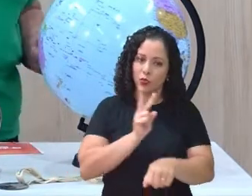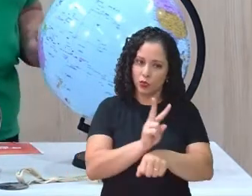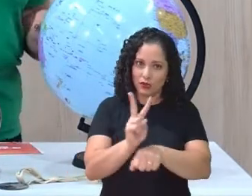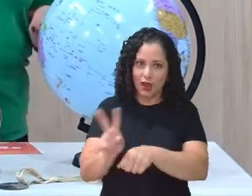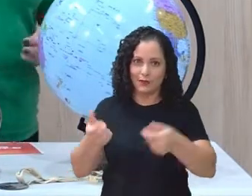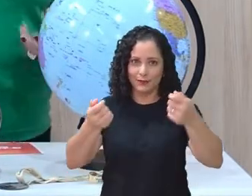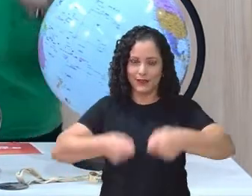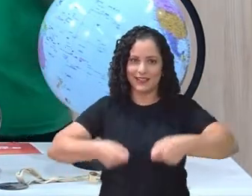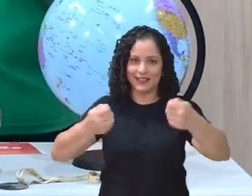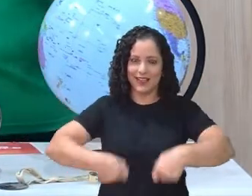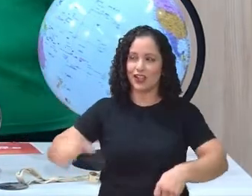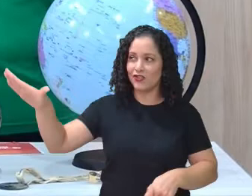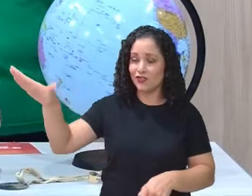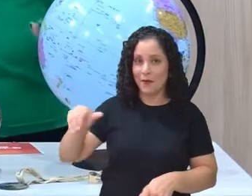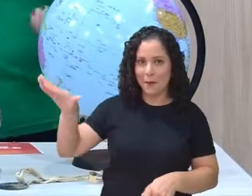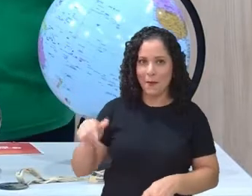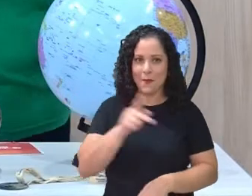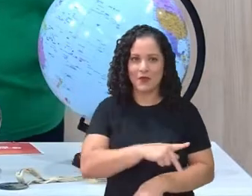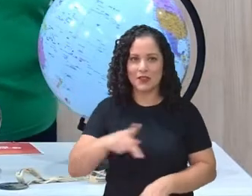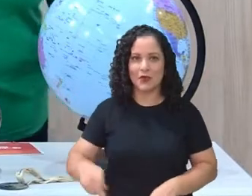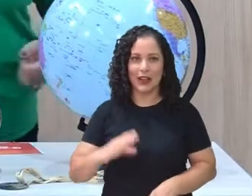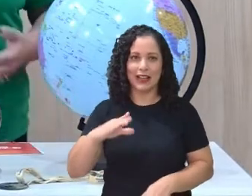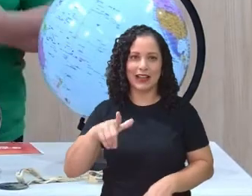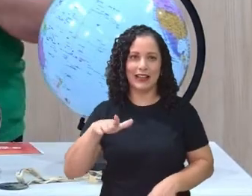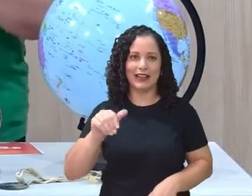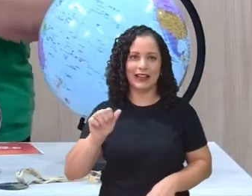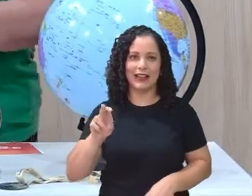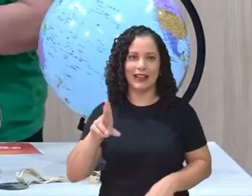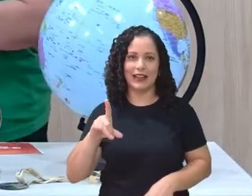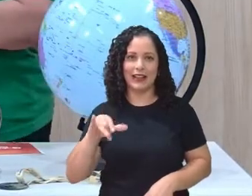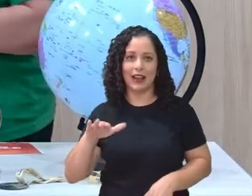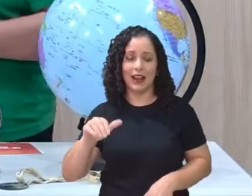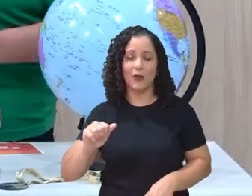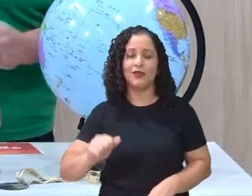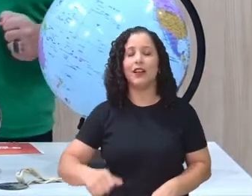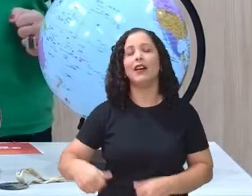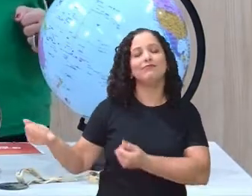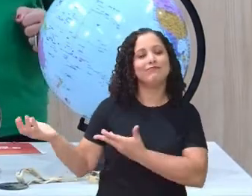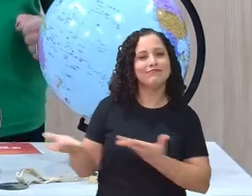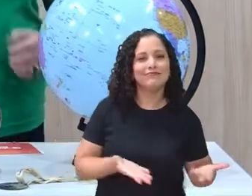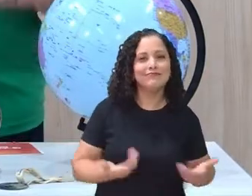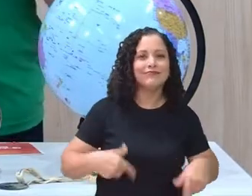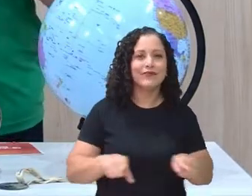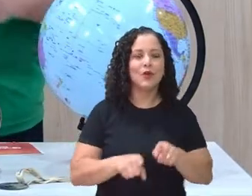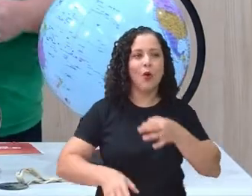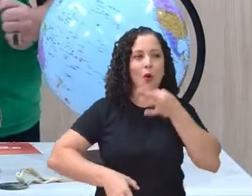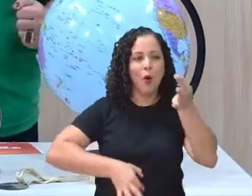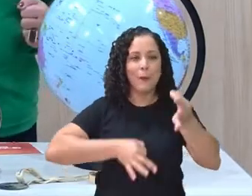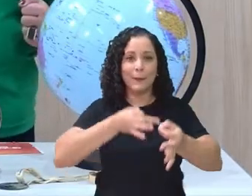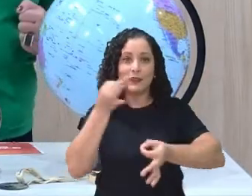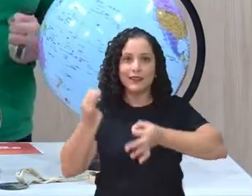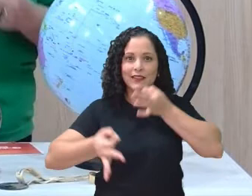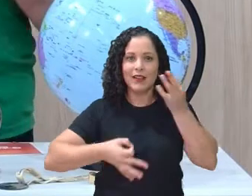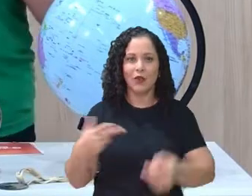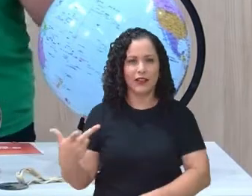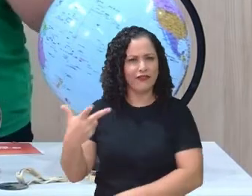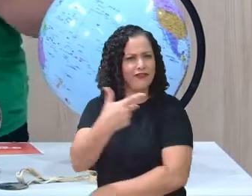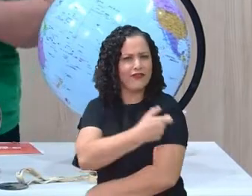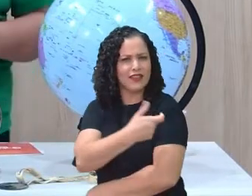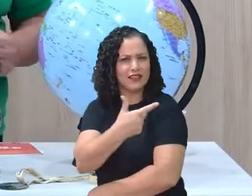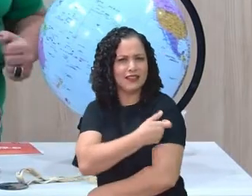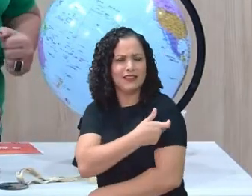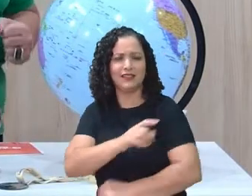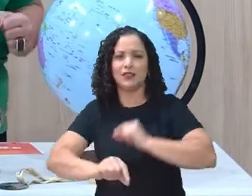a professora Cláudia para ela dar as boas-vindas a vocês e também para comentar um pouquinho a respeito aí da questão da vacina, o que é